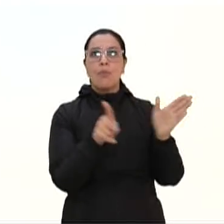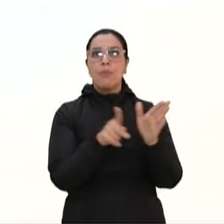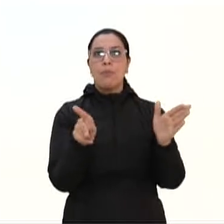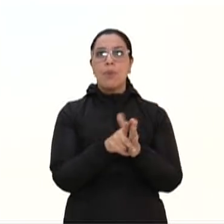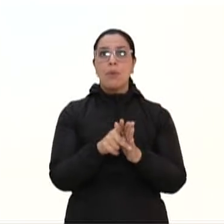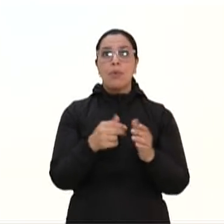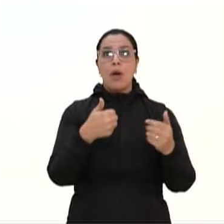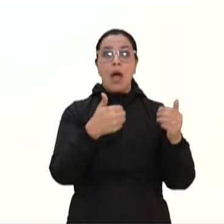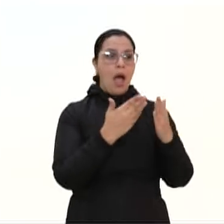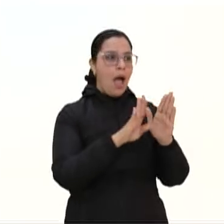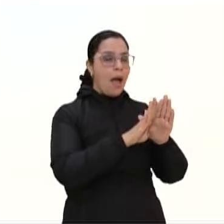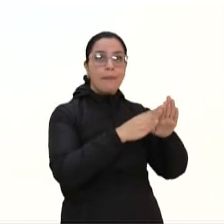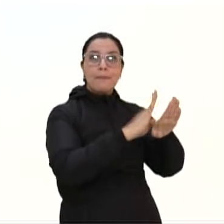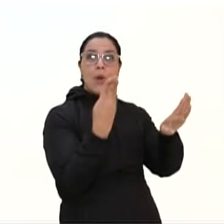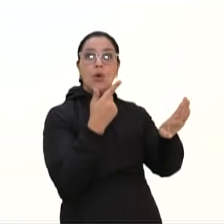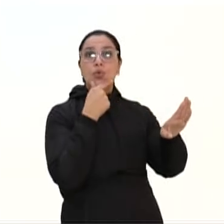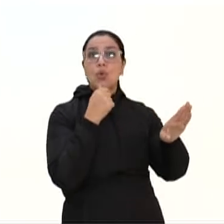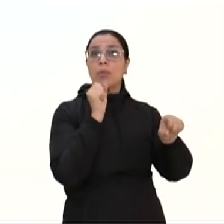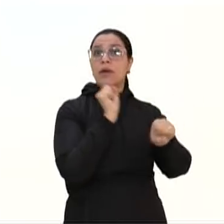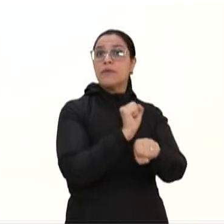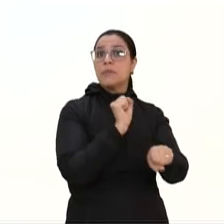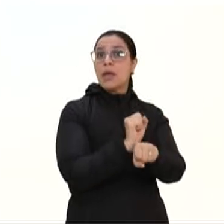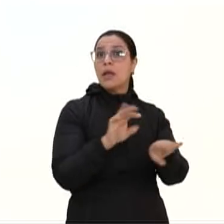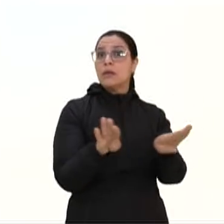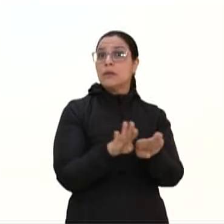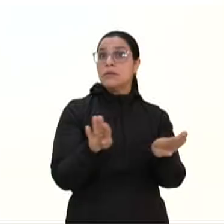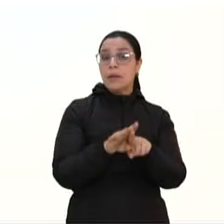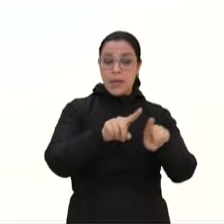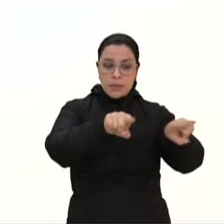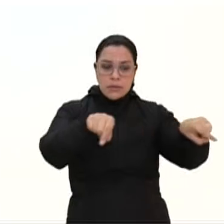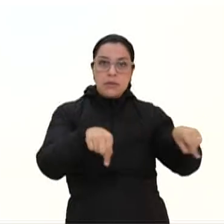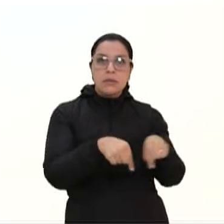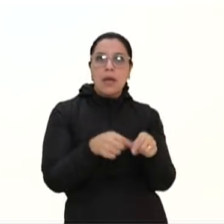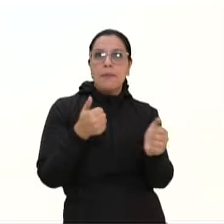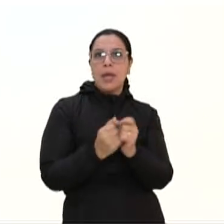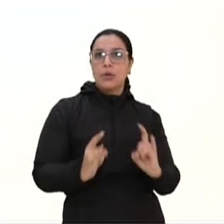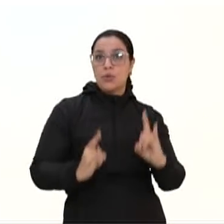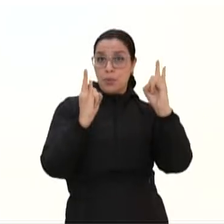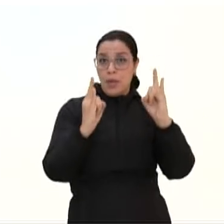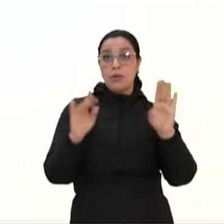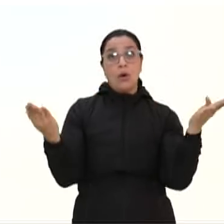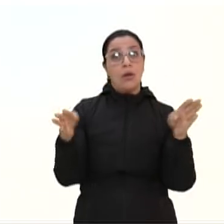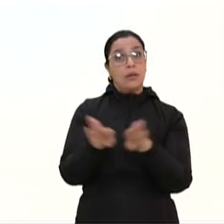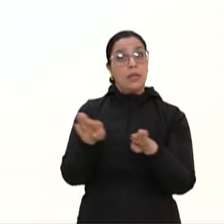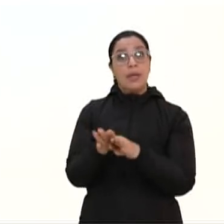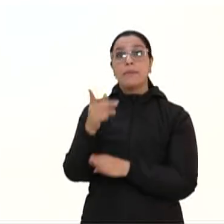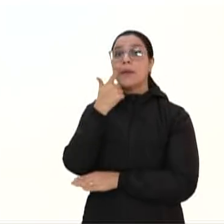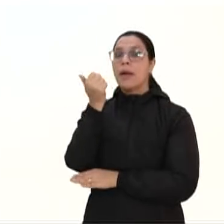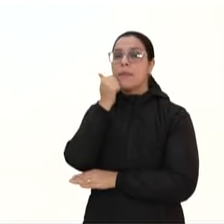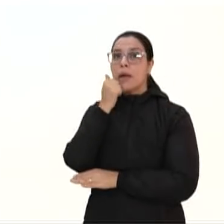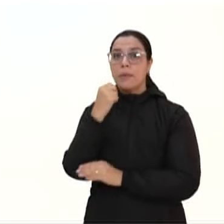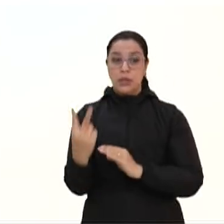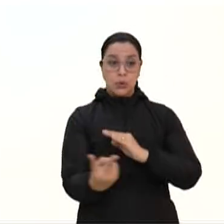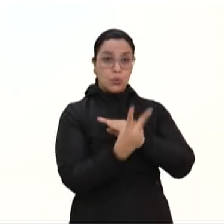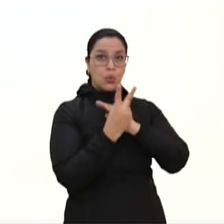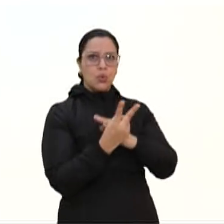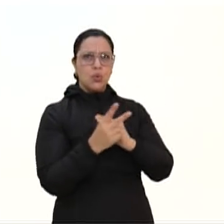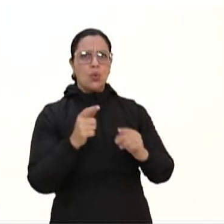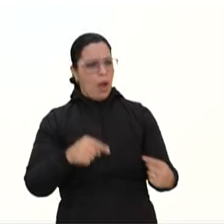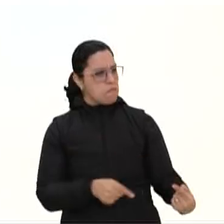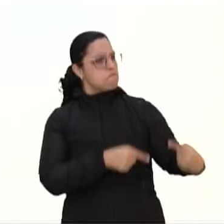ela interrompeu pela sala, contando aos pais, atônitos, em termos confusos, a sua aventura.